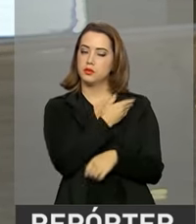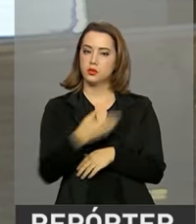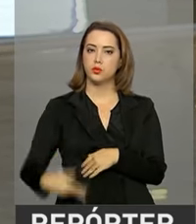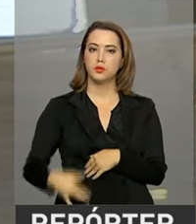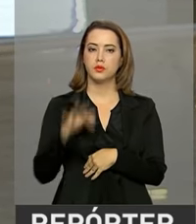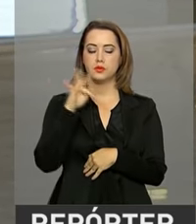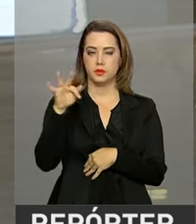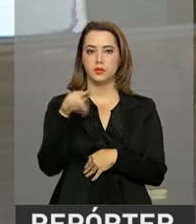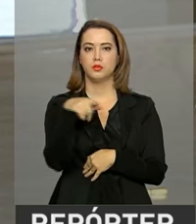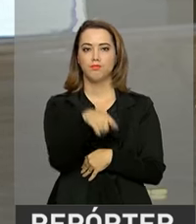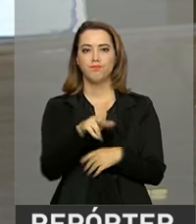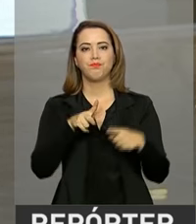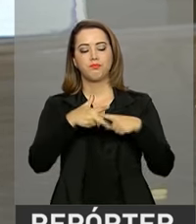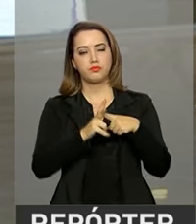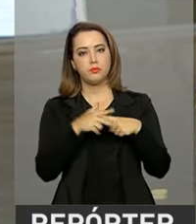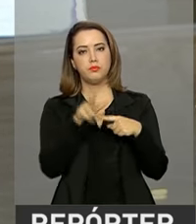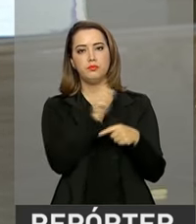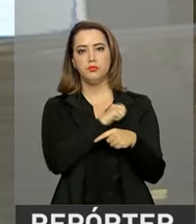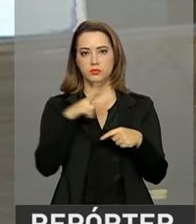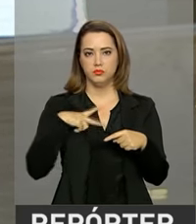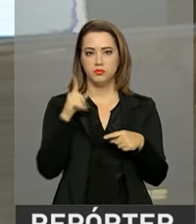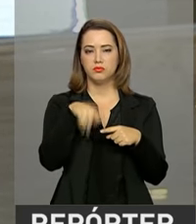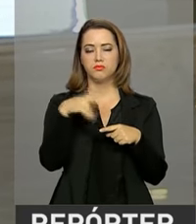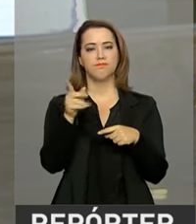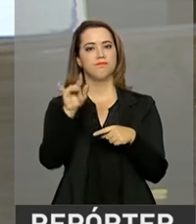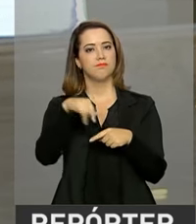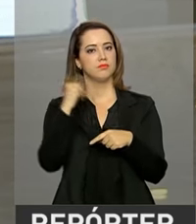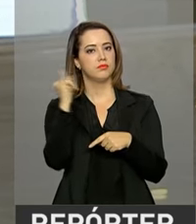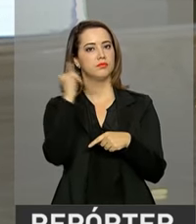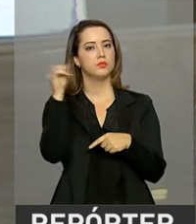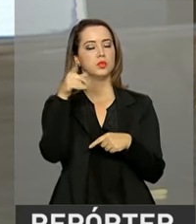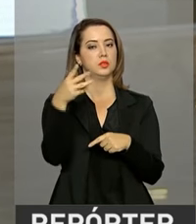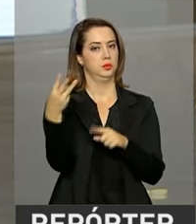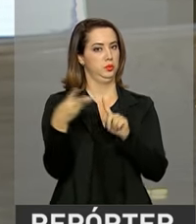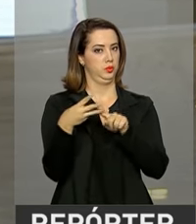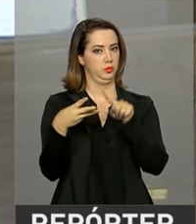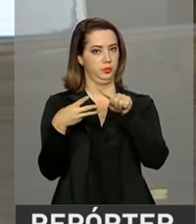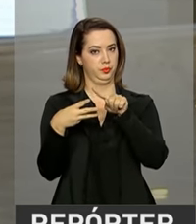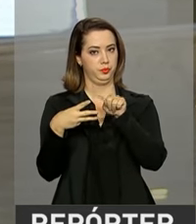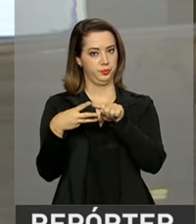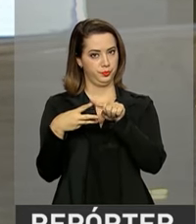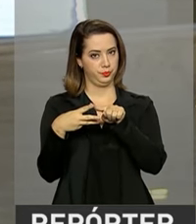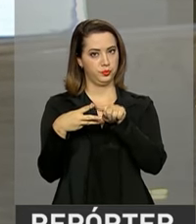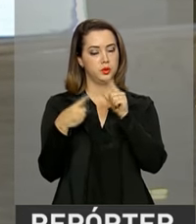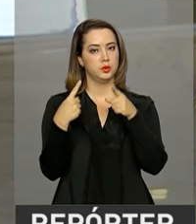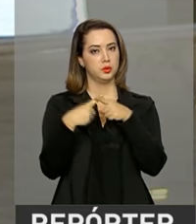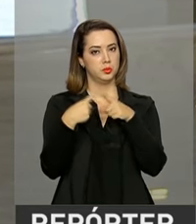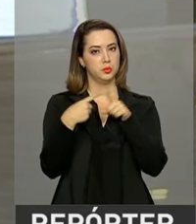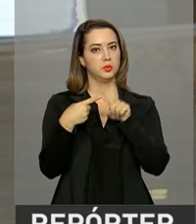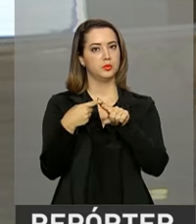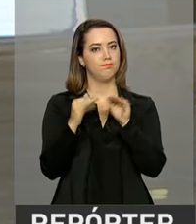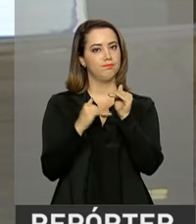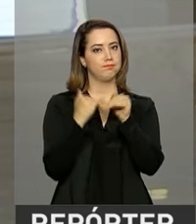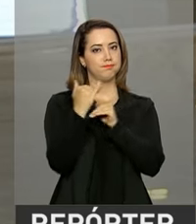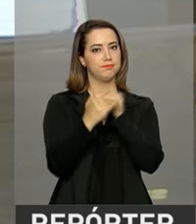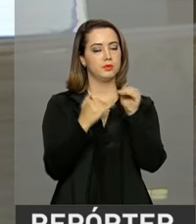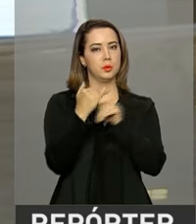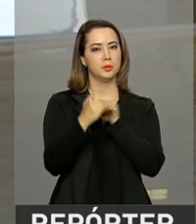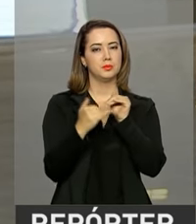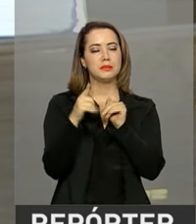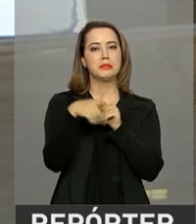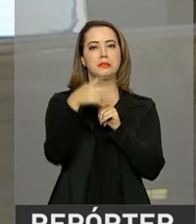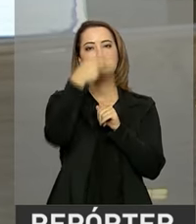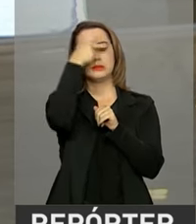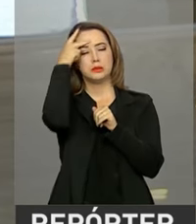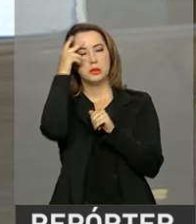governo estruturante pela conjunção de três fenômenos no país. Aumenta a cada ano o número de idosos na